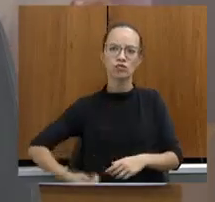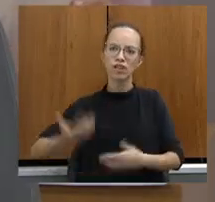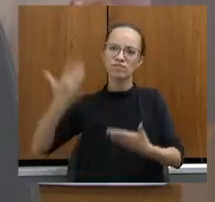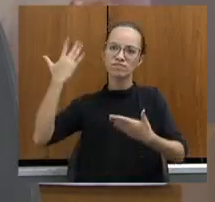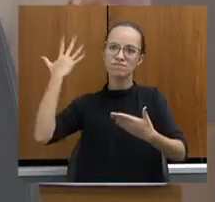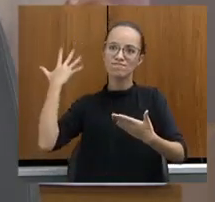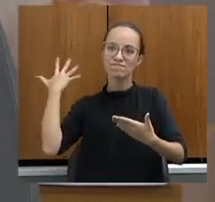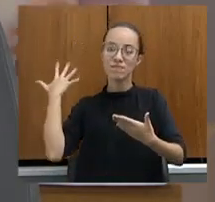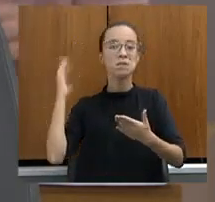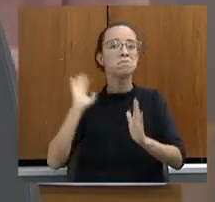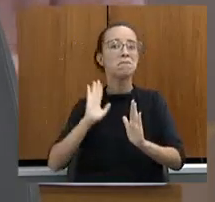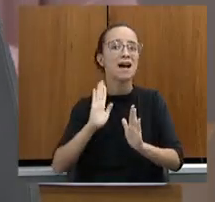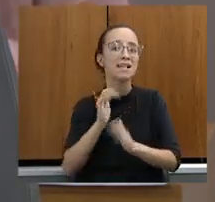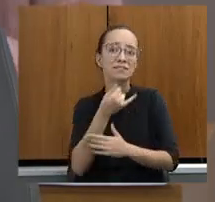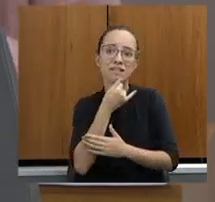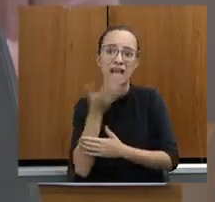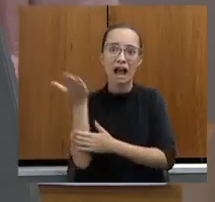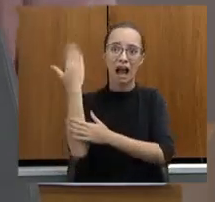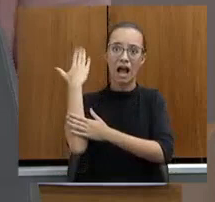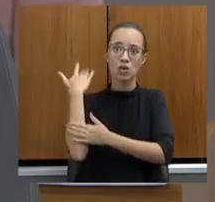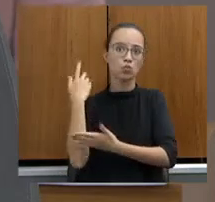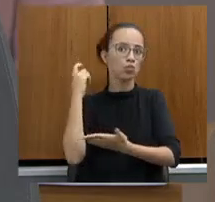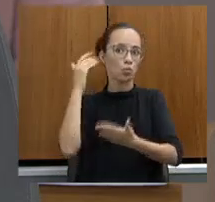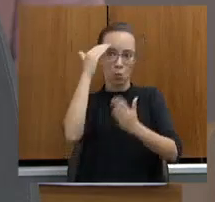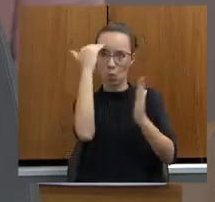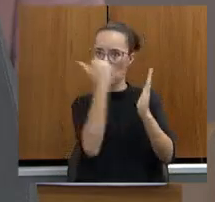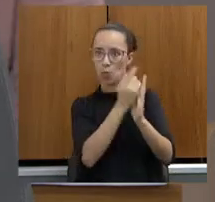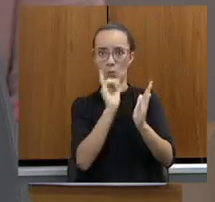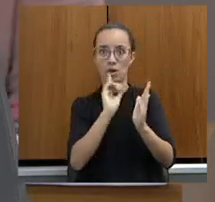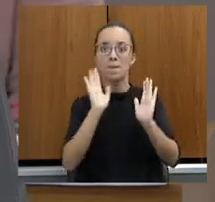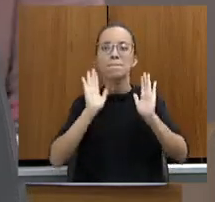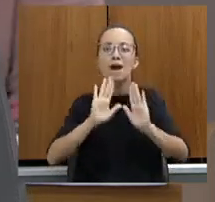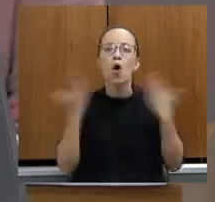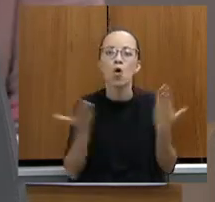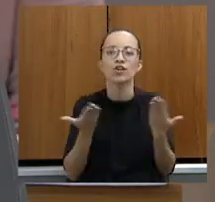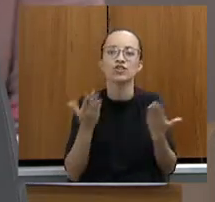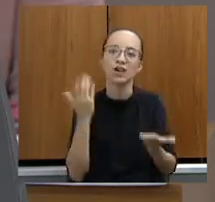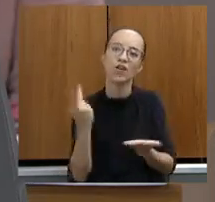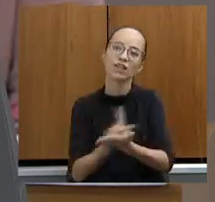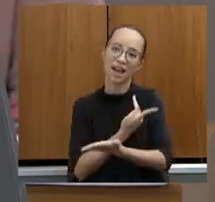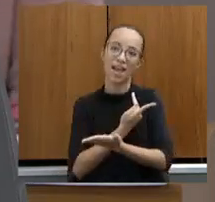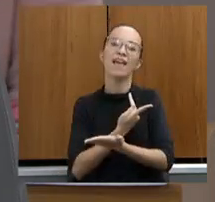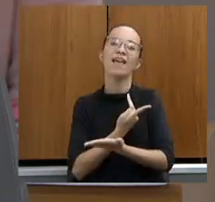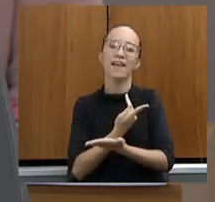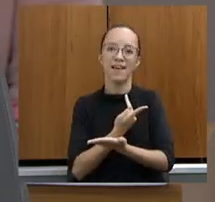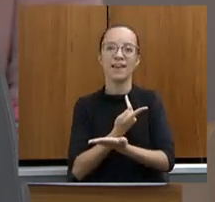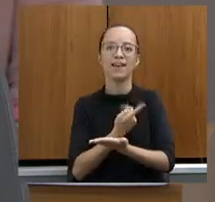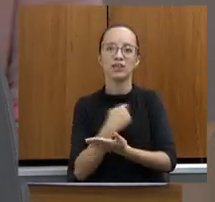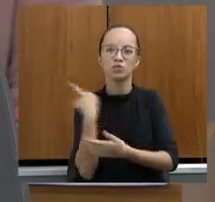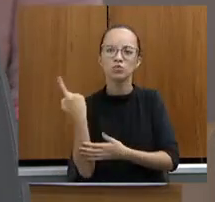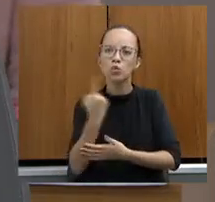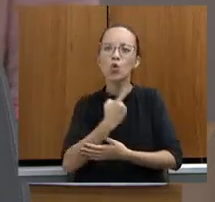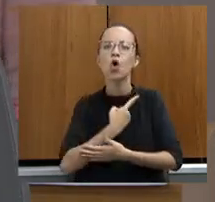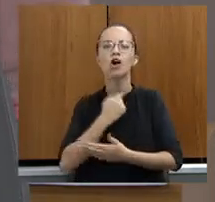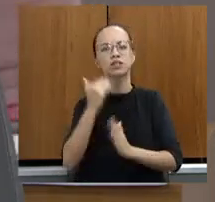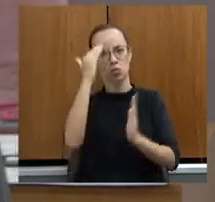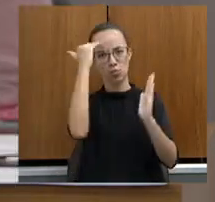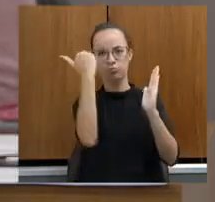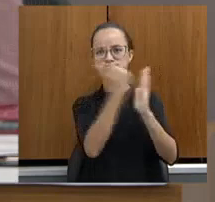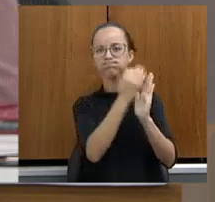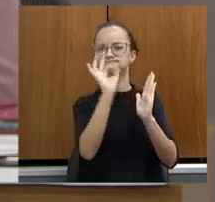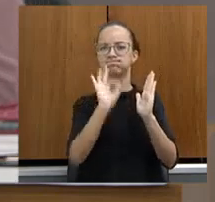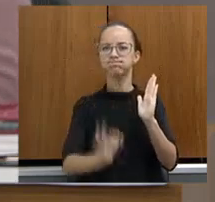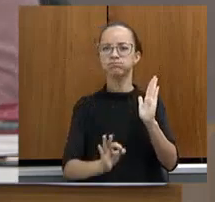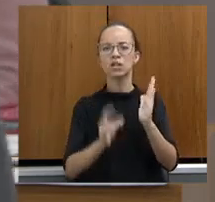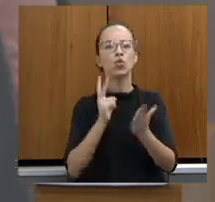que infelizmente não era cumprido no estado de Minas Gerais graças a Deus hoje é cumprido a gente hoje está cumprindo e vamos